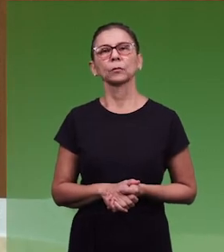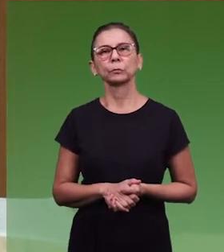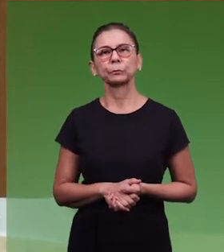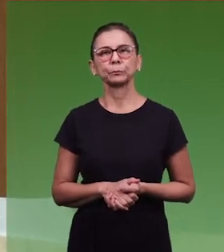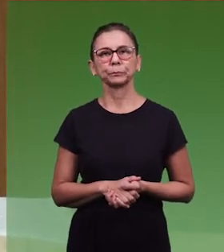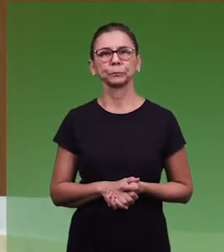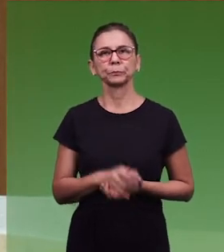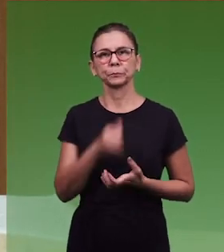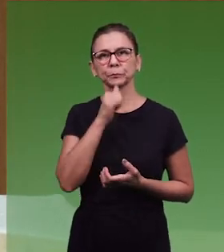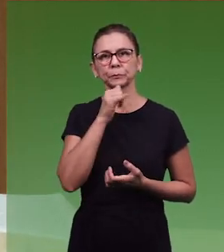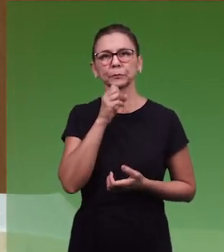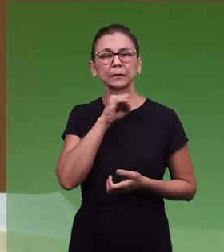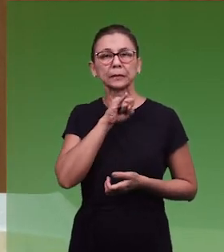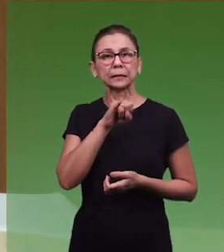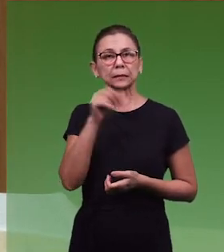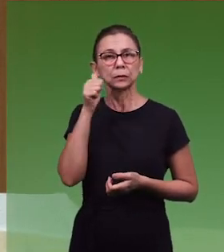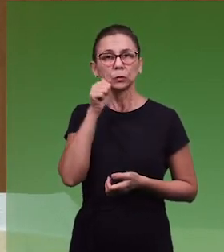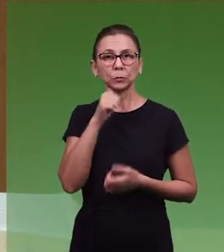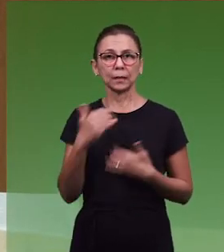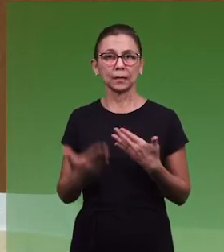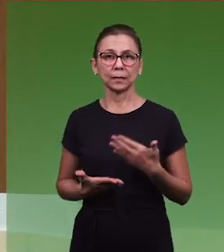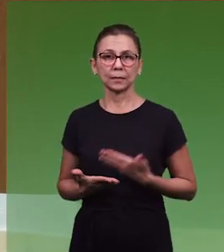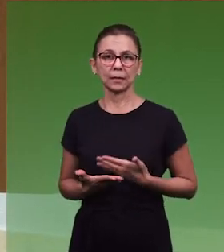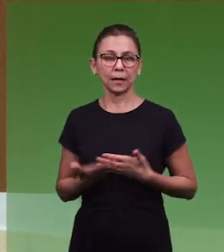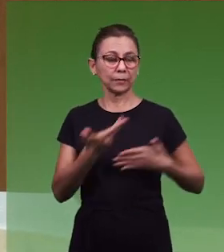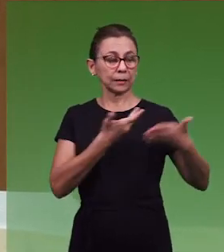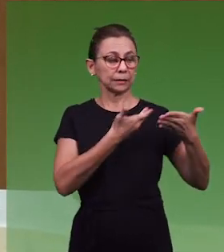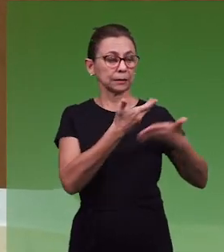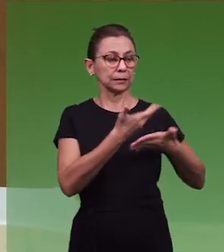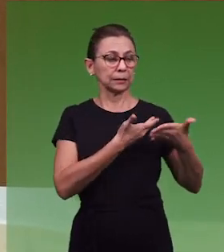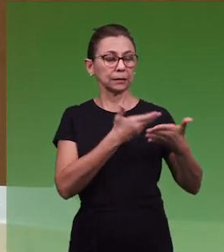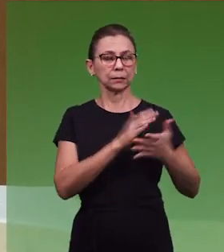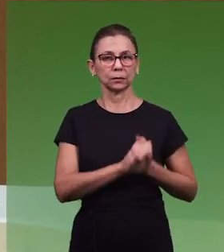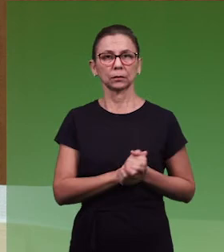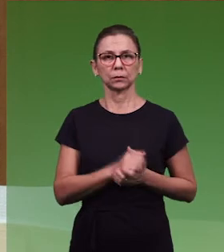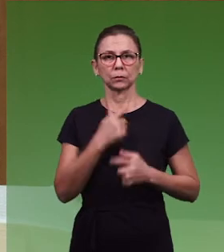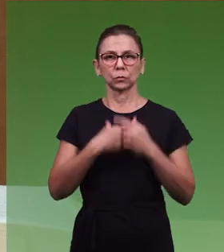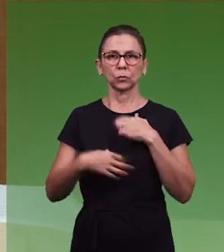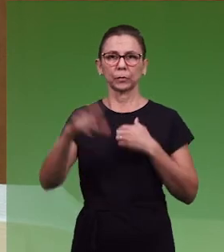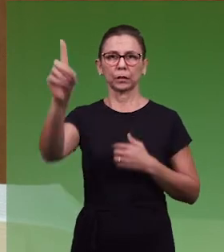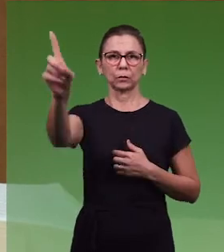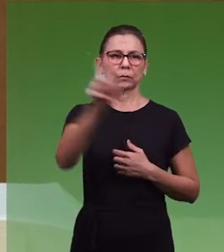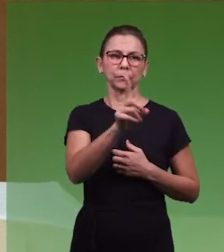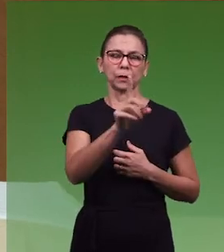Se uma senhora estiver dando assistência, o obreiro não deve chegar lá.